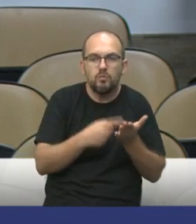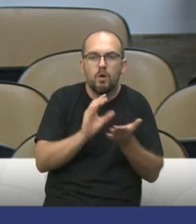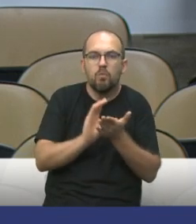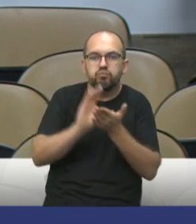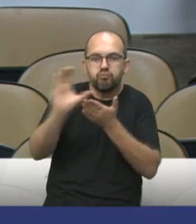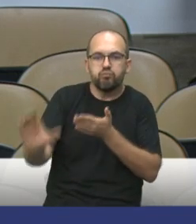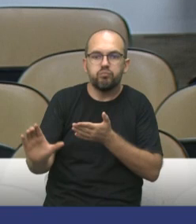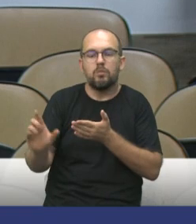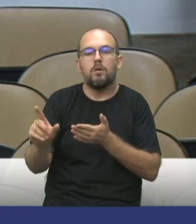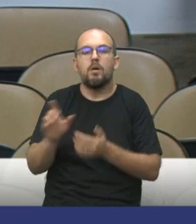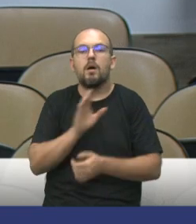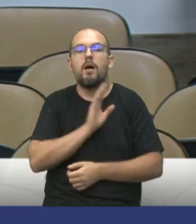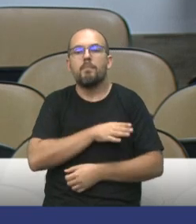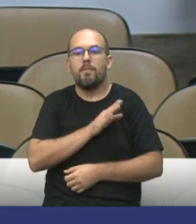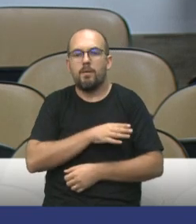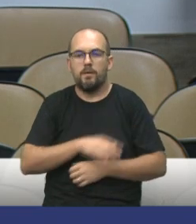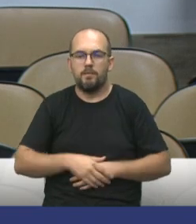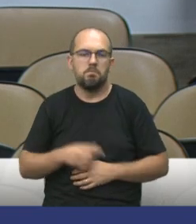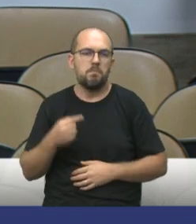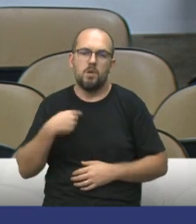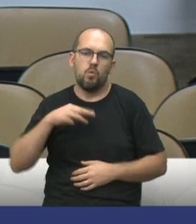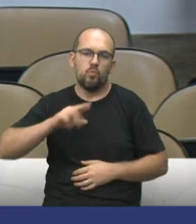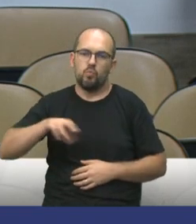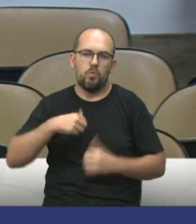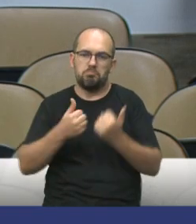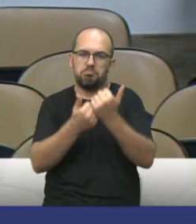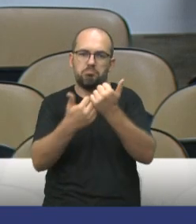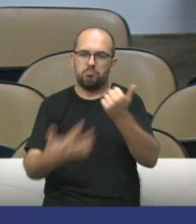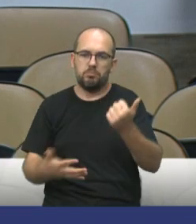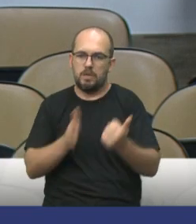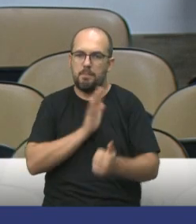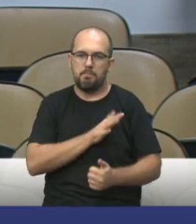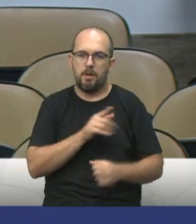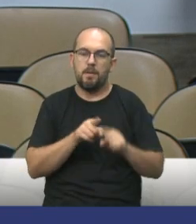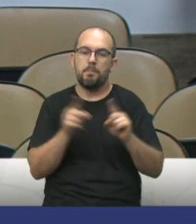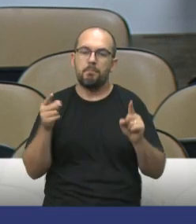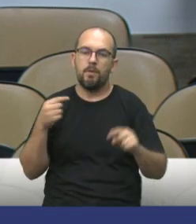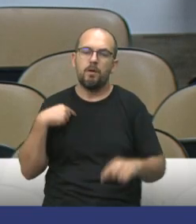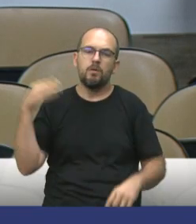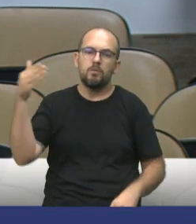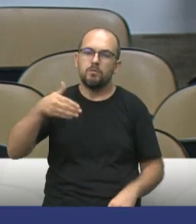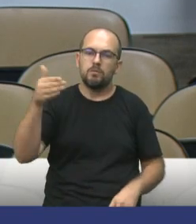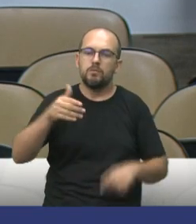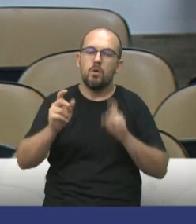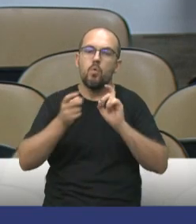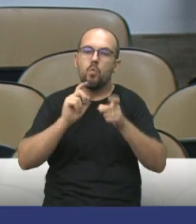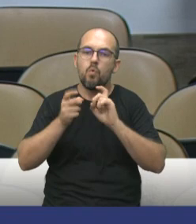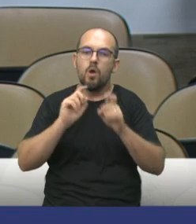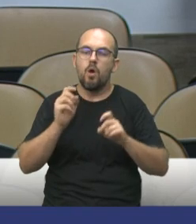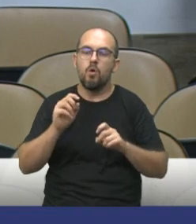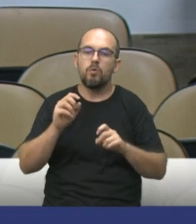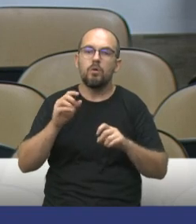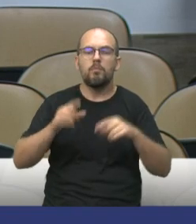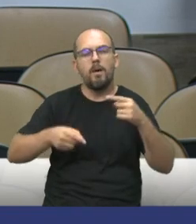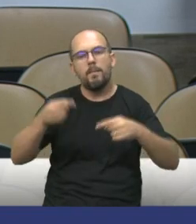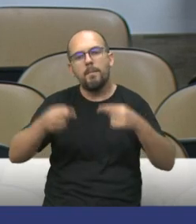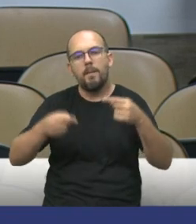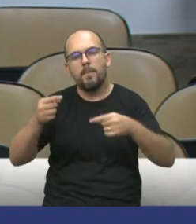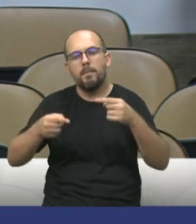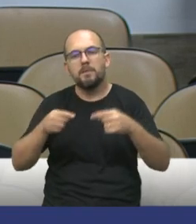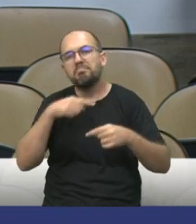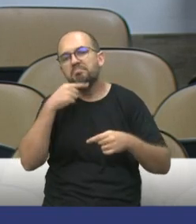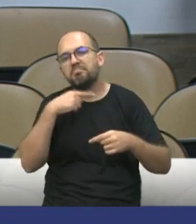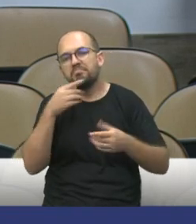MAI. Não faço parte da diretoria, nada, mas a gente vem na reunião quando ficam discutindo,